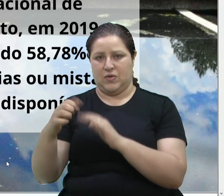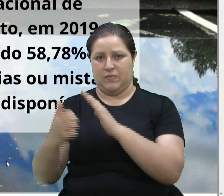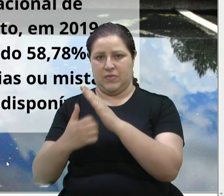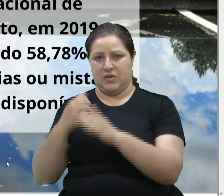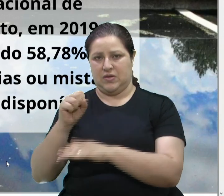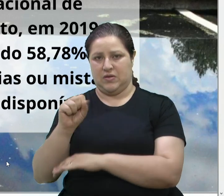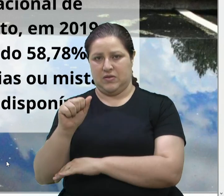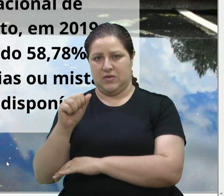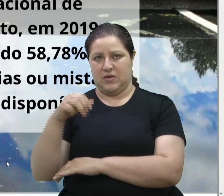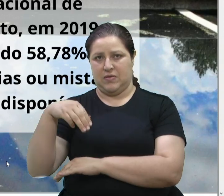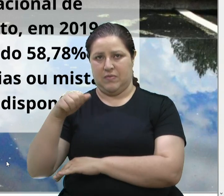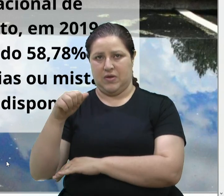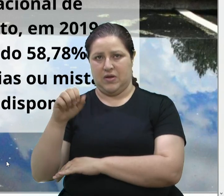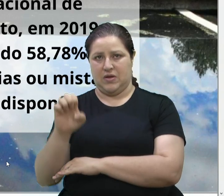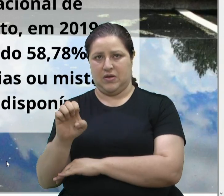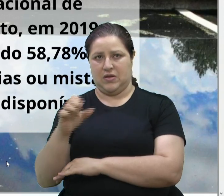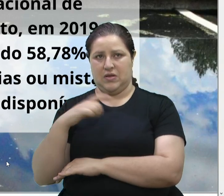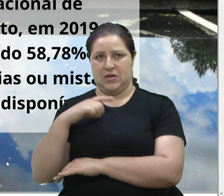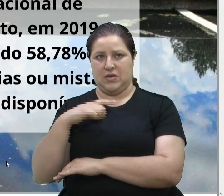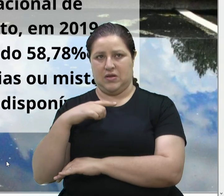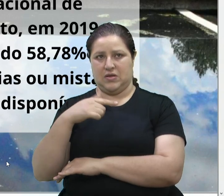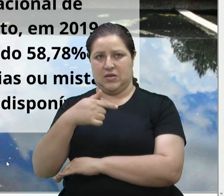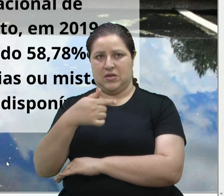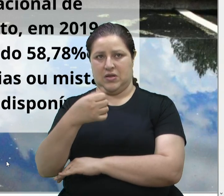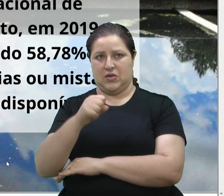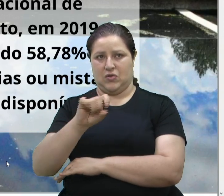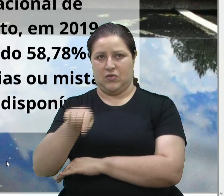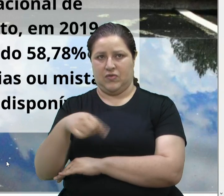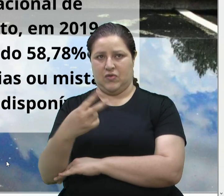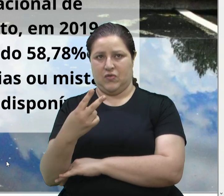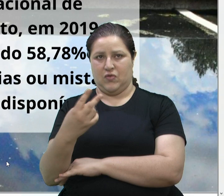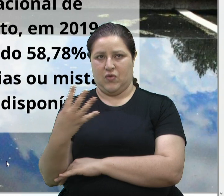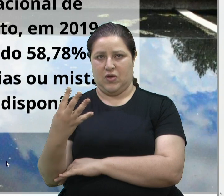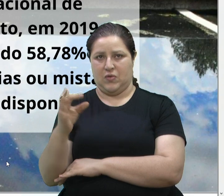78,24% tem esgoto tratado em Caxias, sendo que